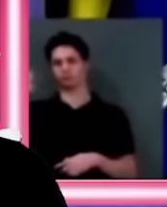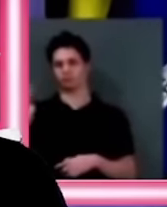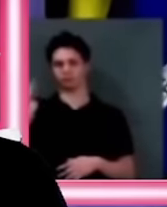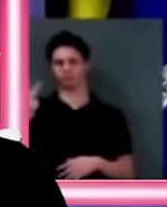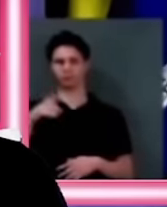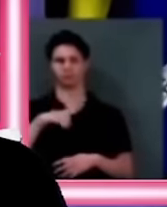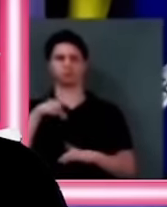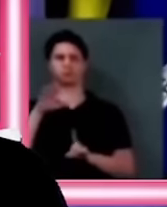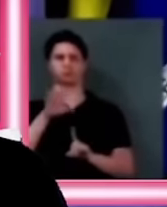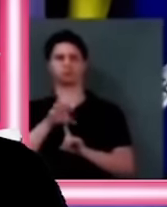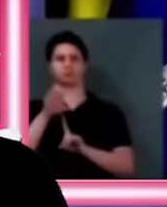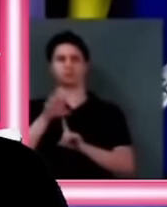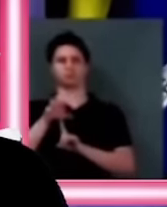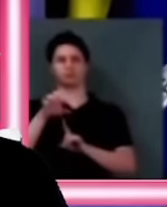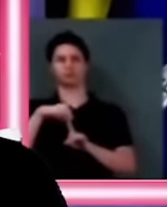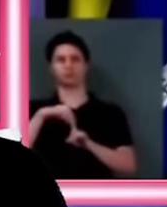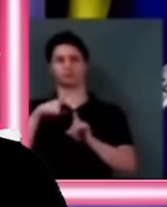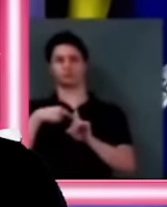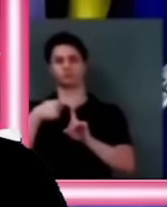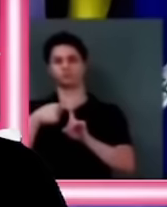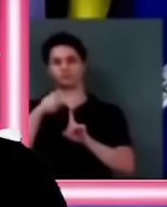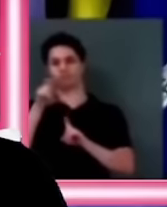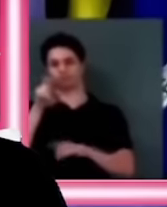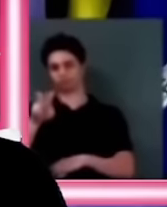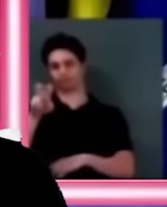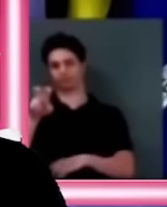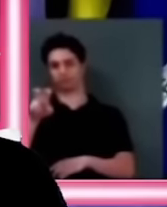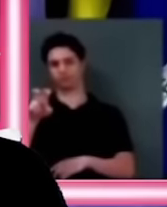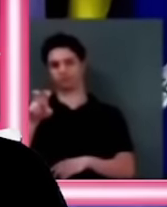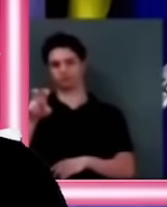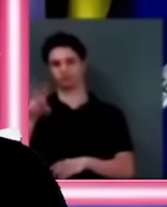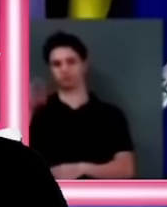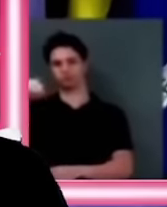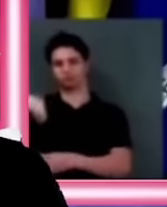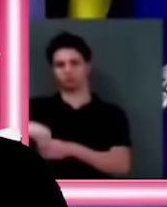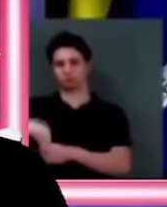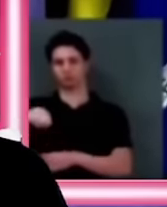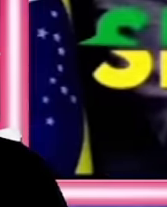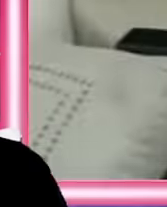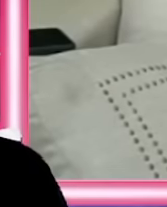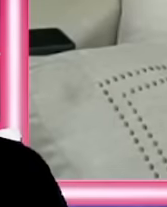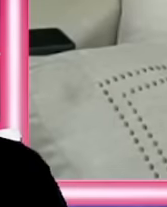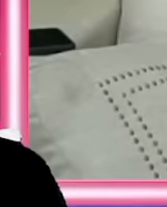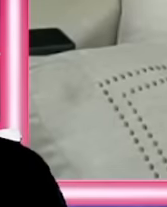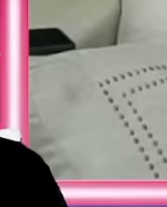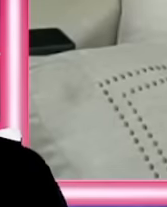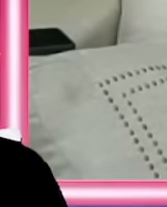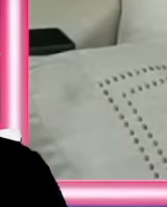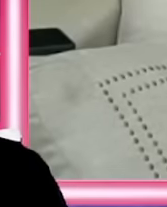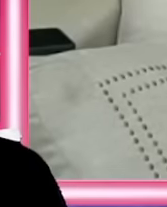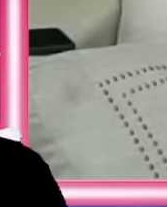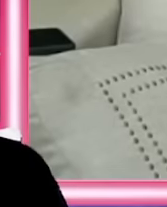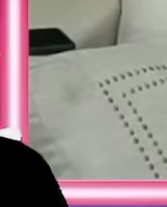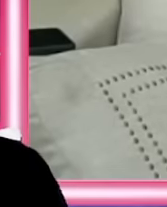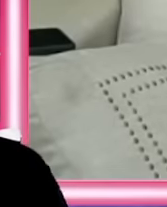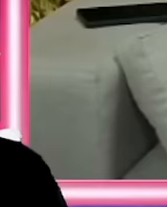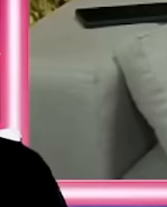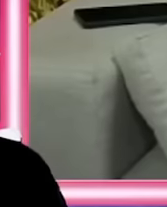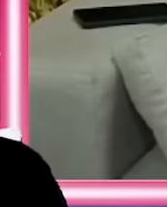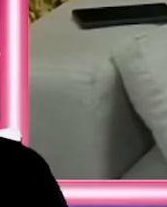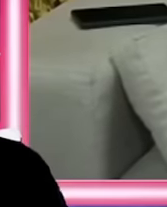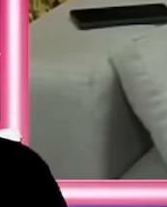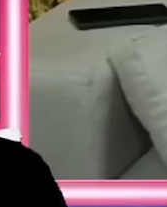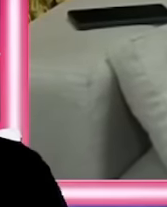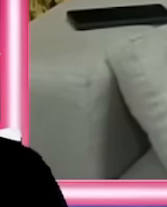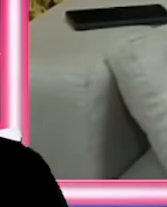influência em cinco das sete cadeiras que tem o TSE vocês entendem como que funciona hoje